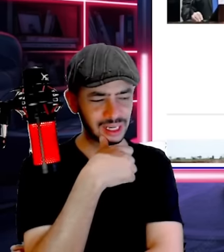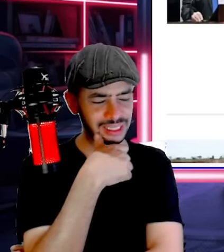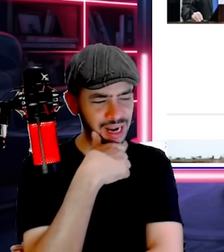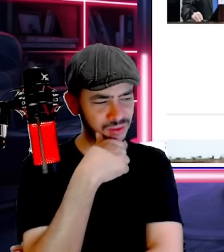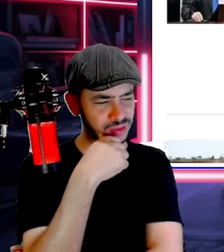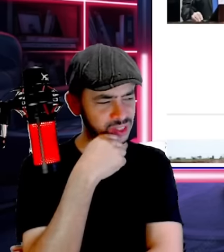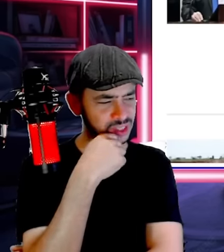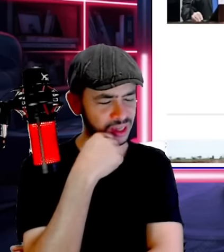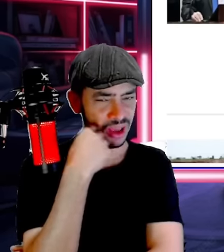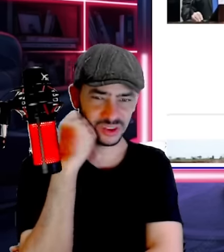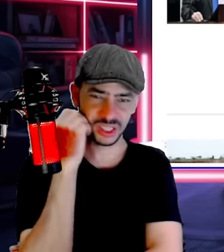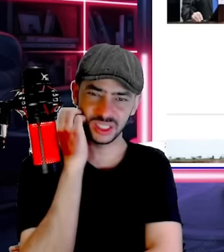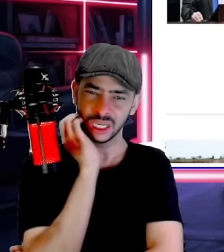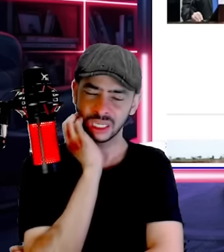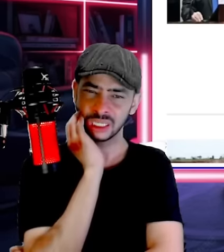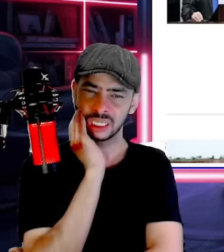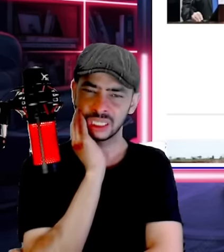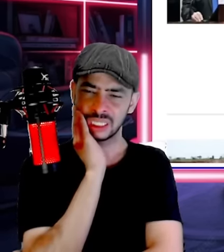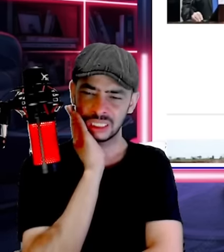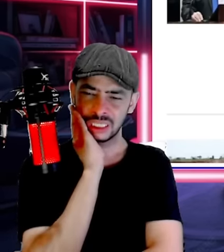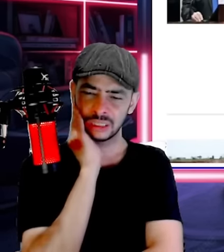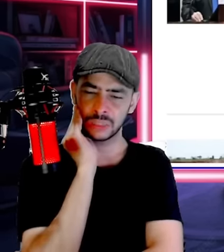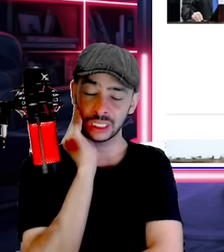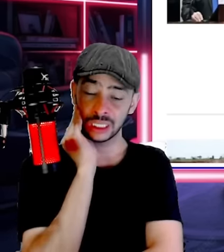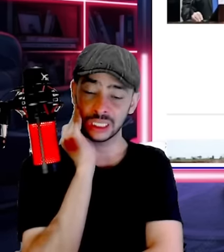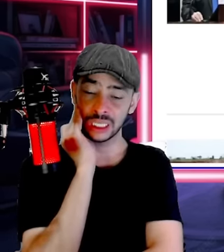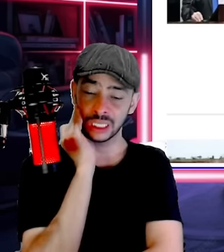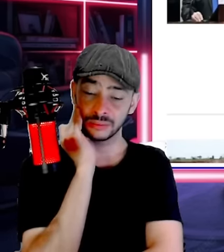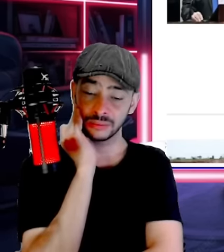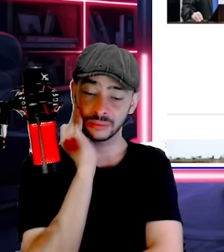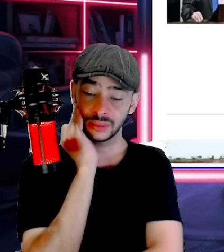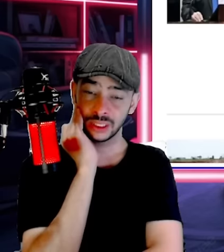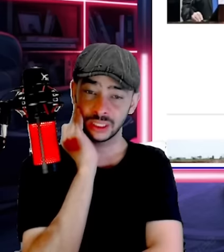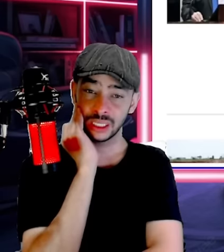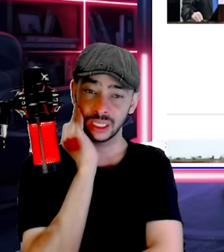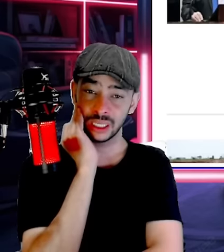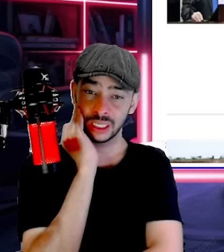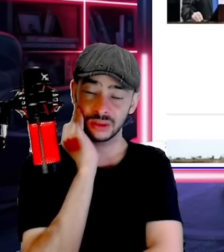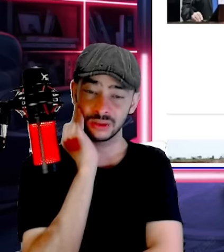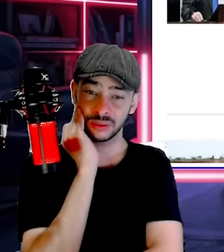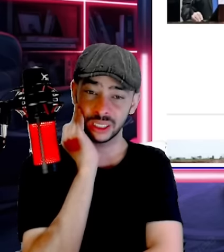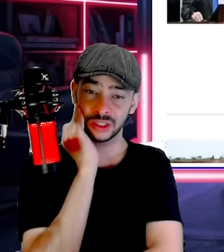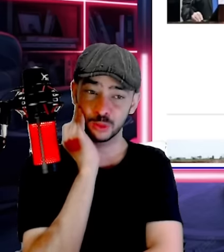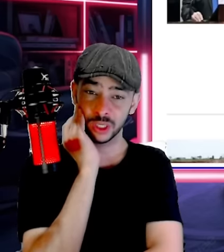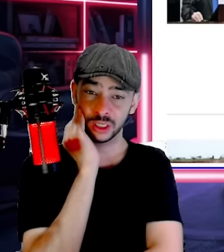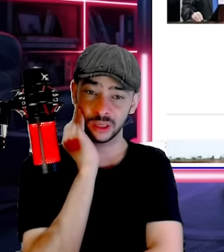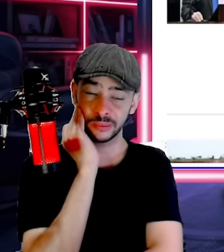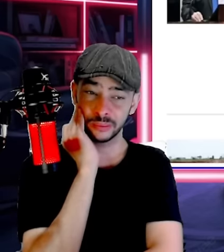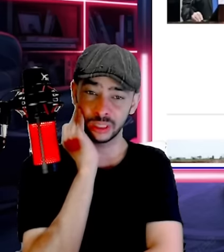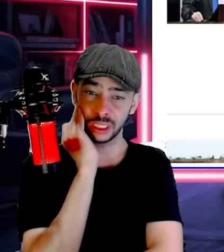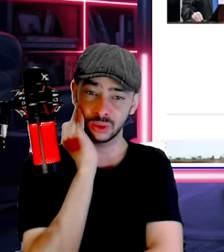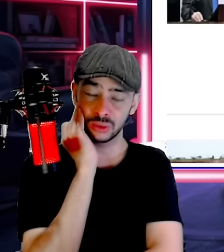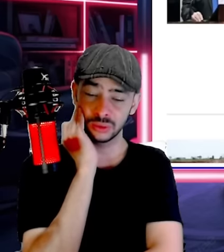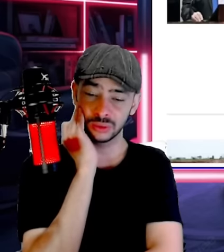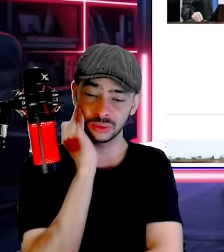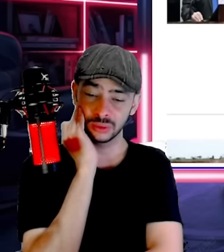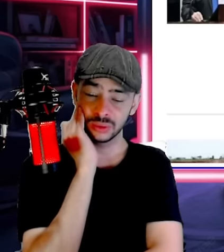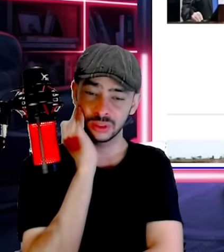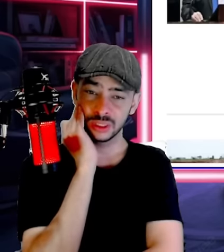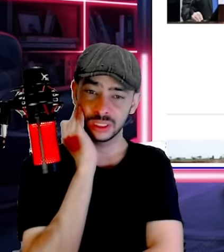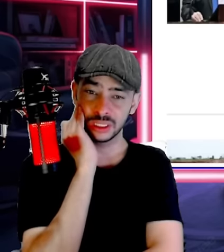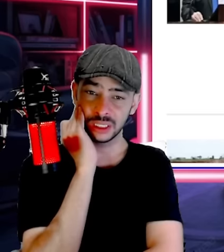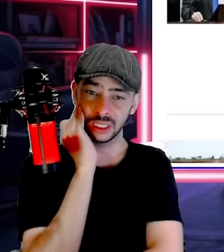do Draft draft né Parece que é isso vai despertar um